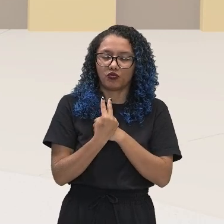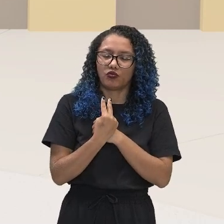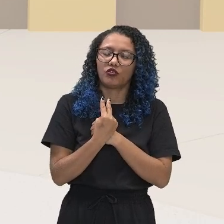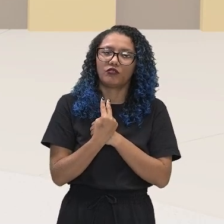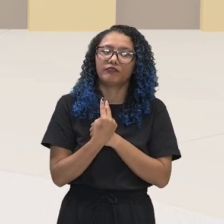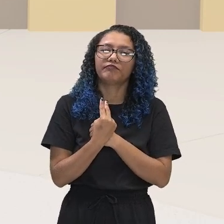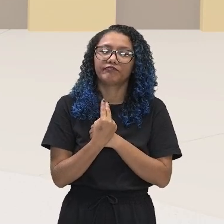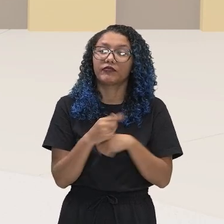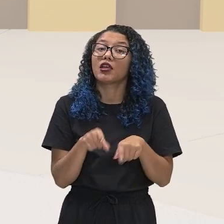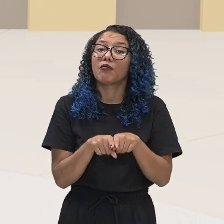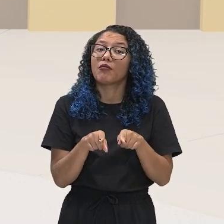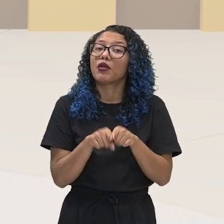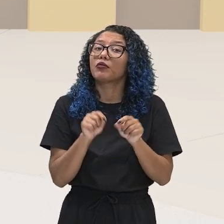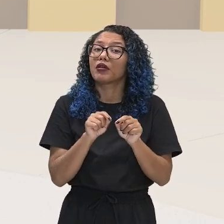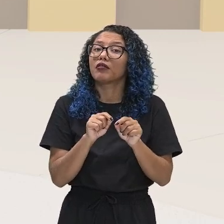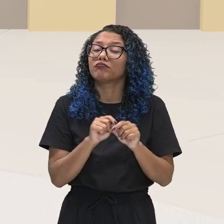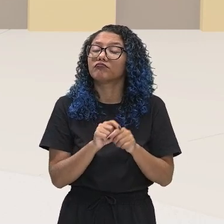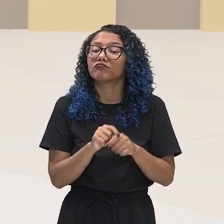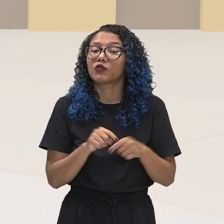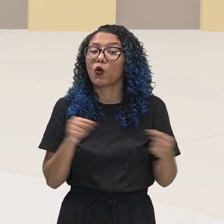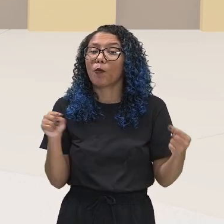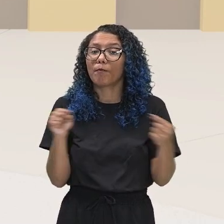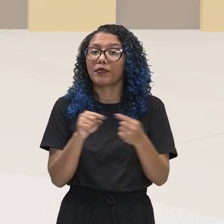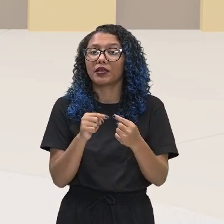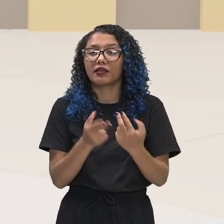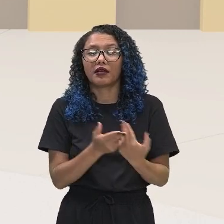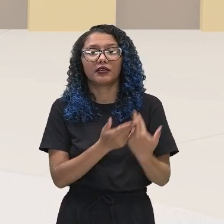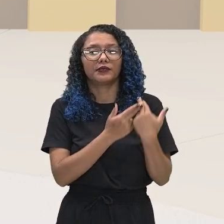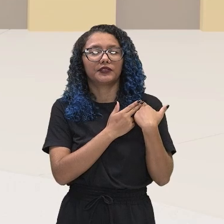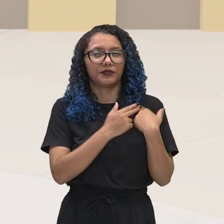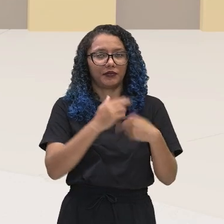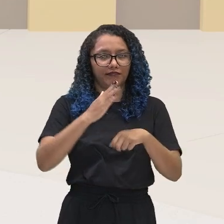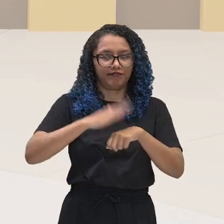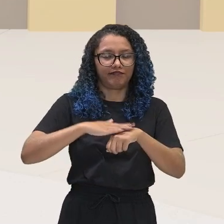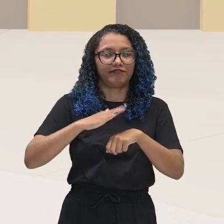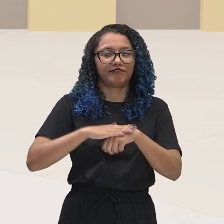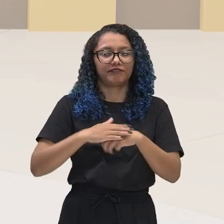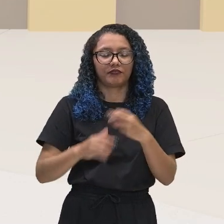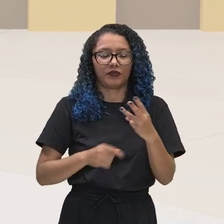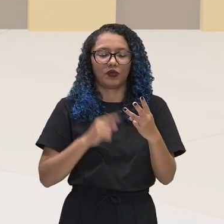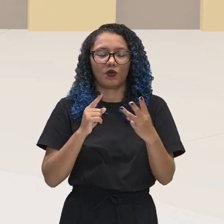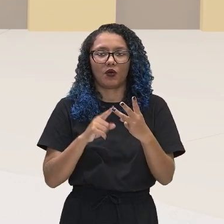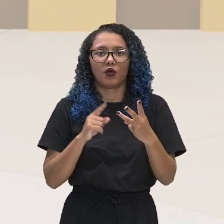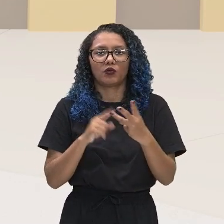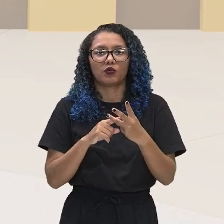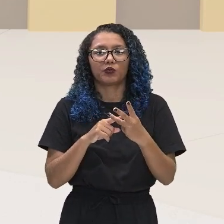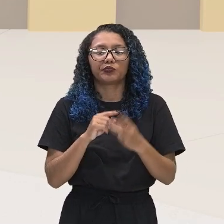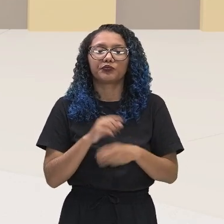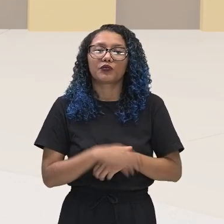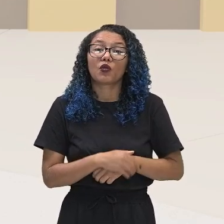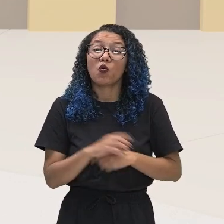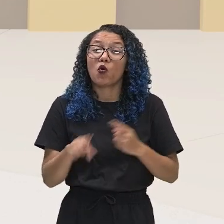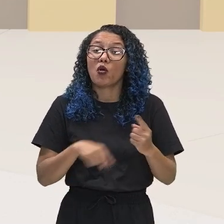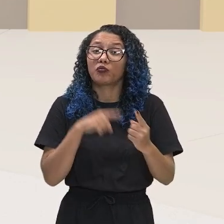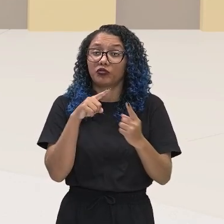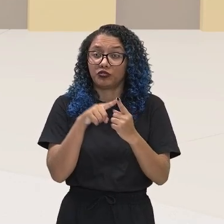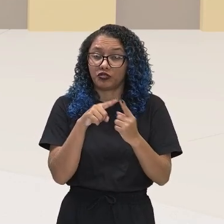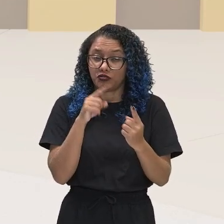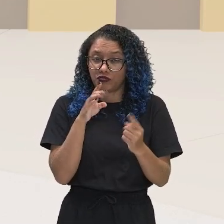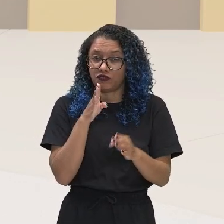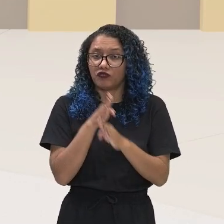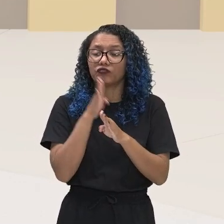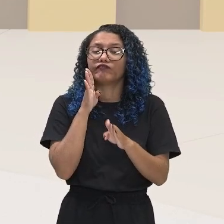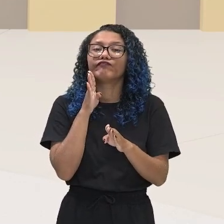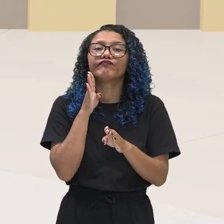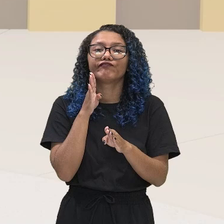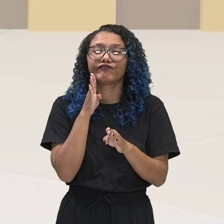de autorresponsabilidade. E encontrar um propósito. Precisamos encontrar um